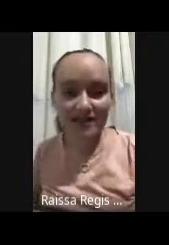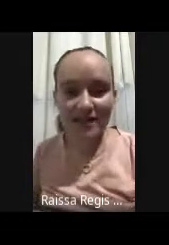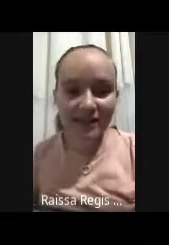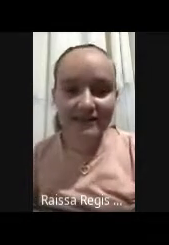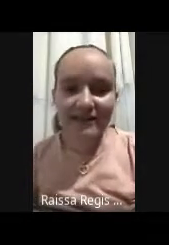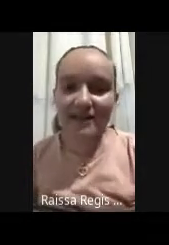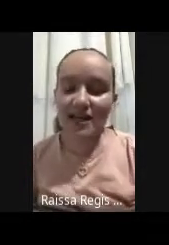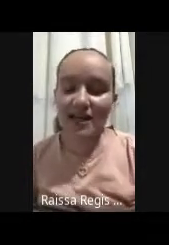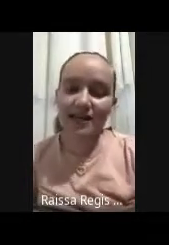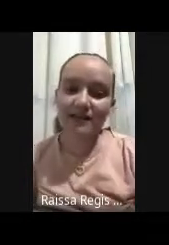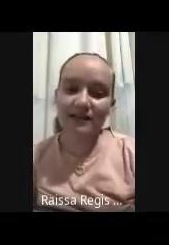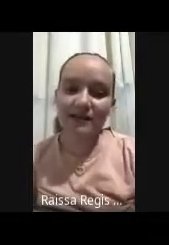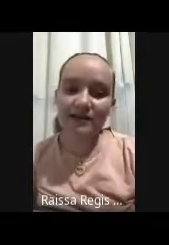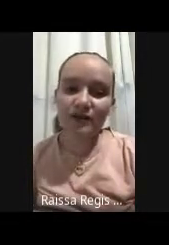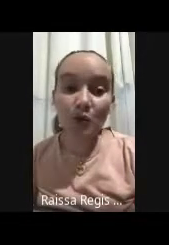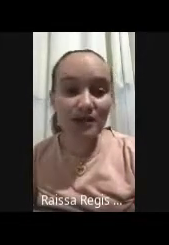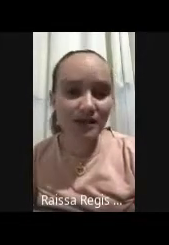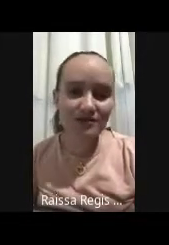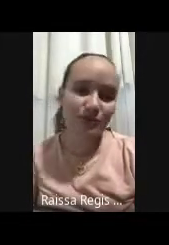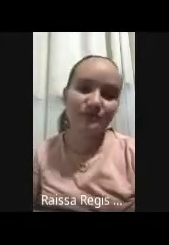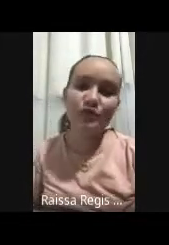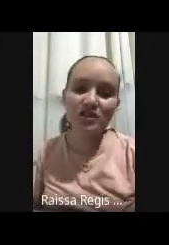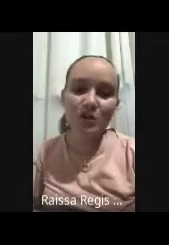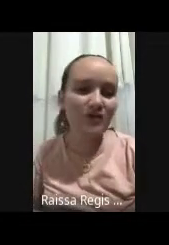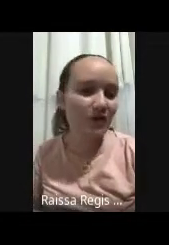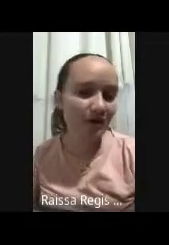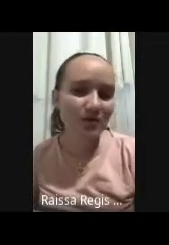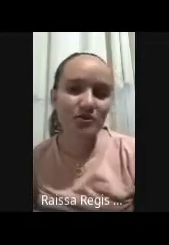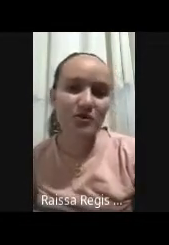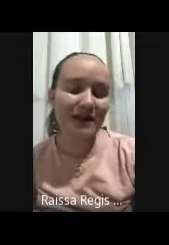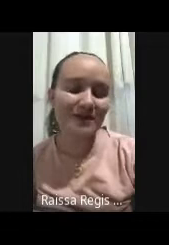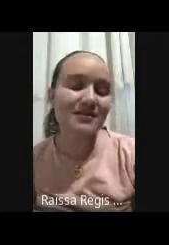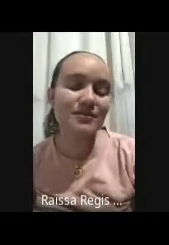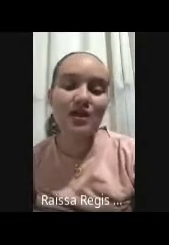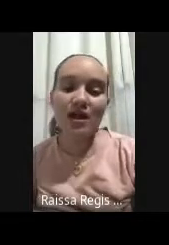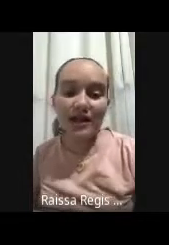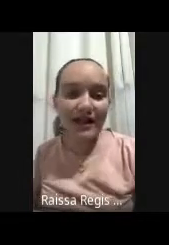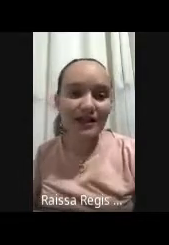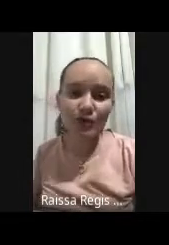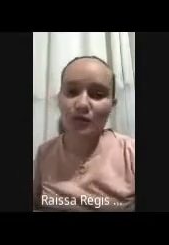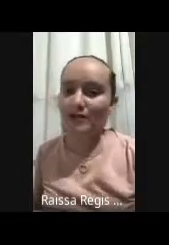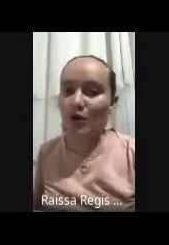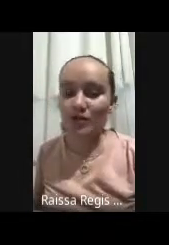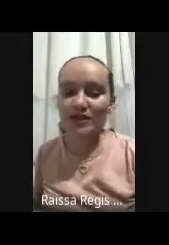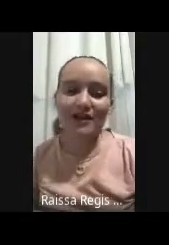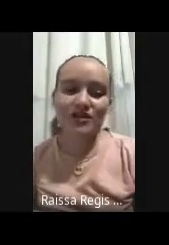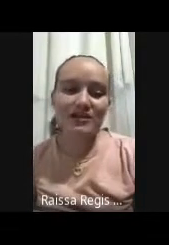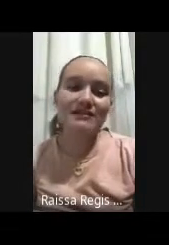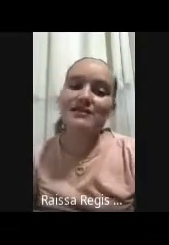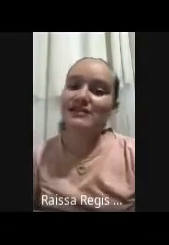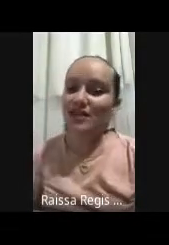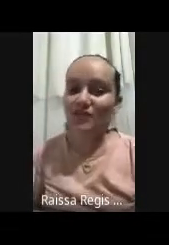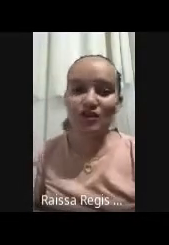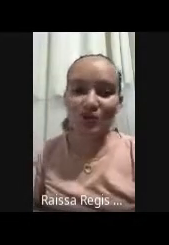a escrita, ela, no início, não tinha uma forma, não tinha um padrão. Cada grupo, cada comunidade